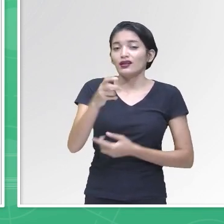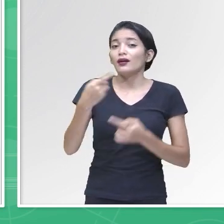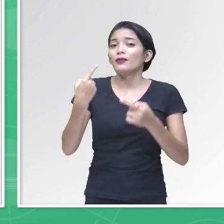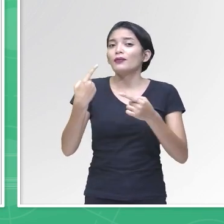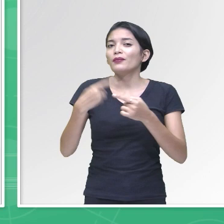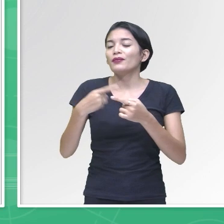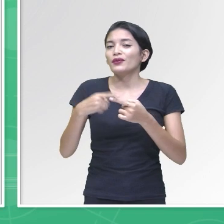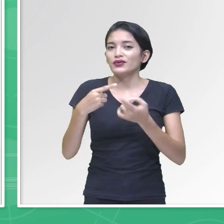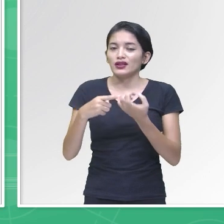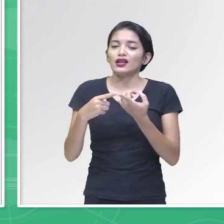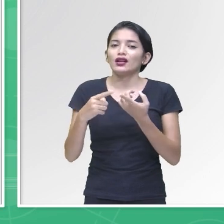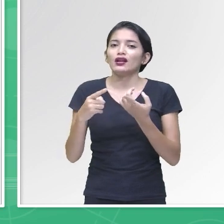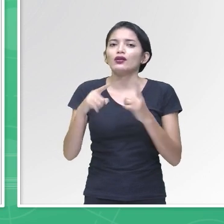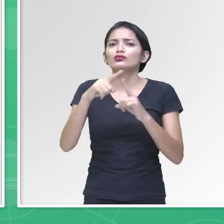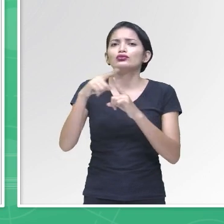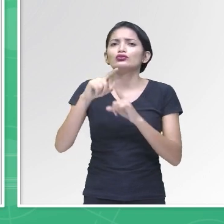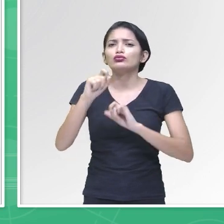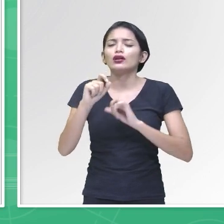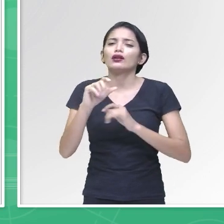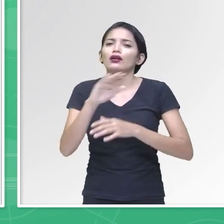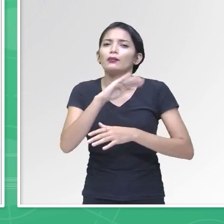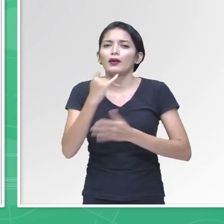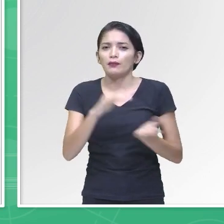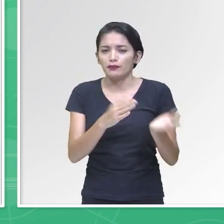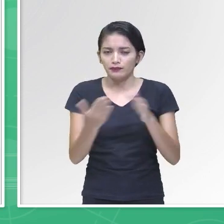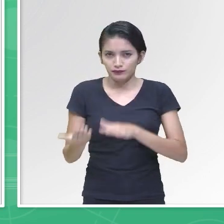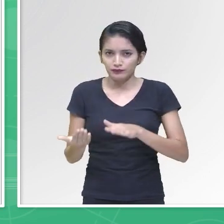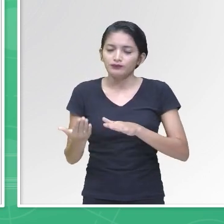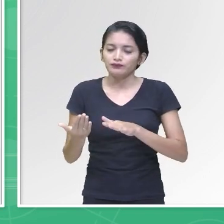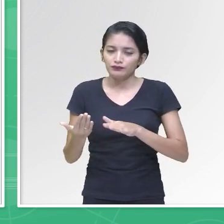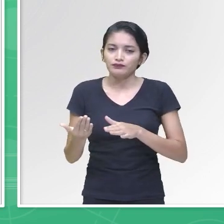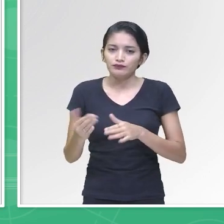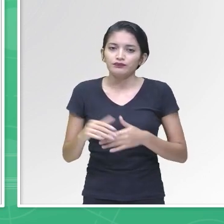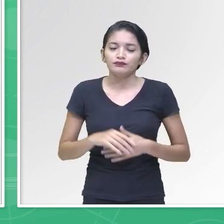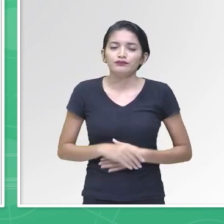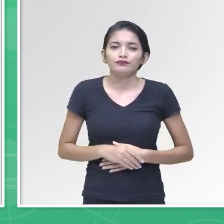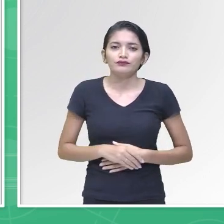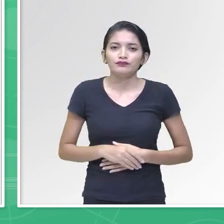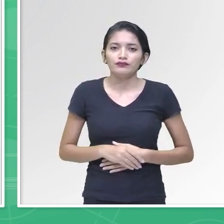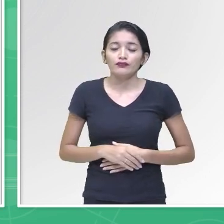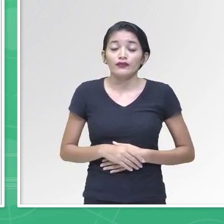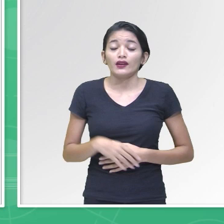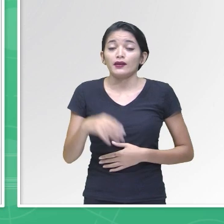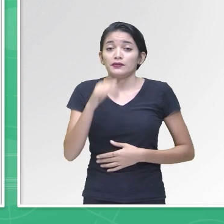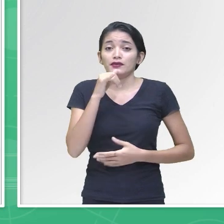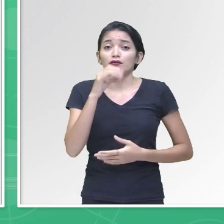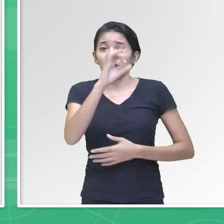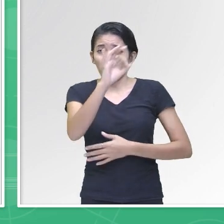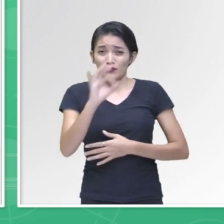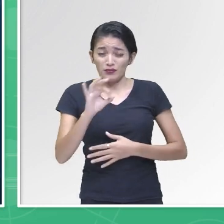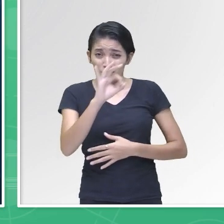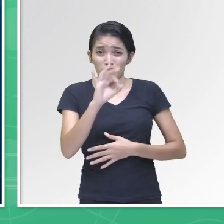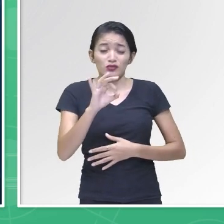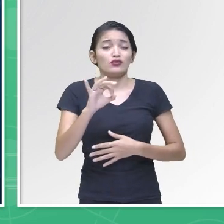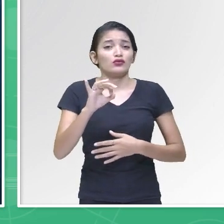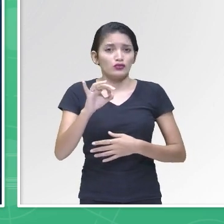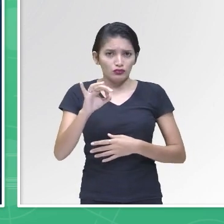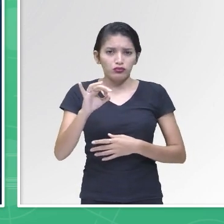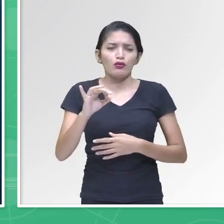esse tipo de causa de morte, homicídio, ou seja, um percentual muito grande